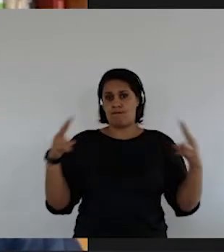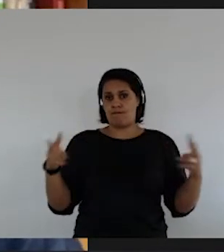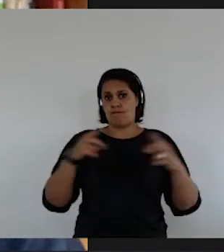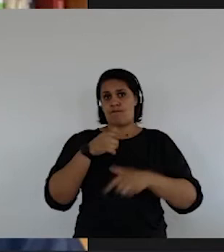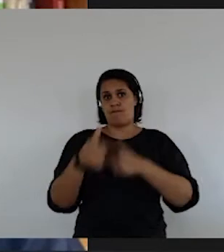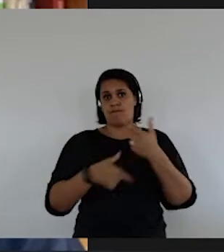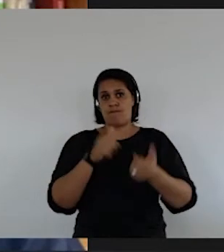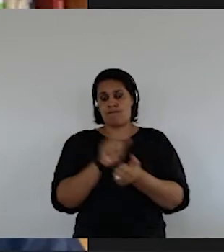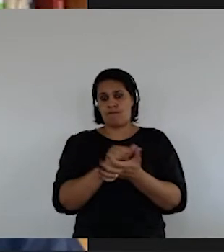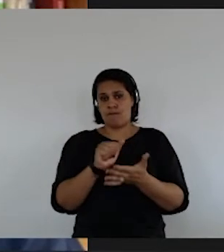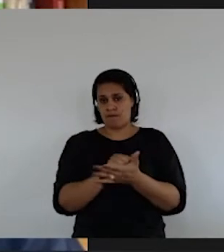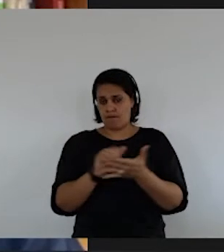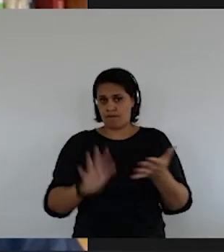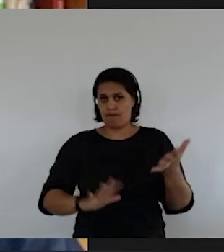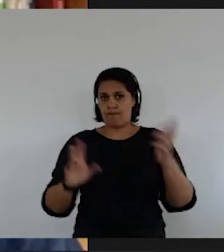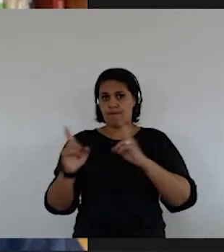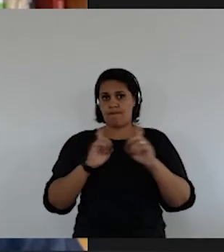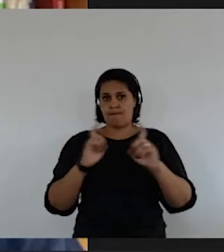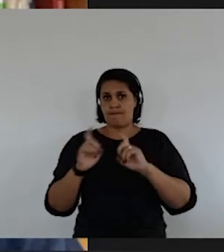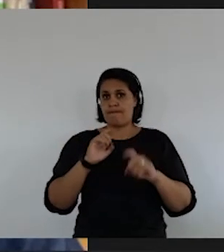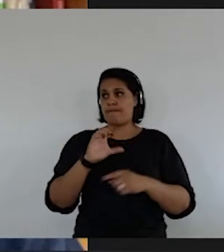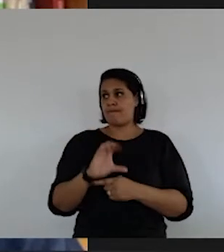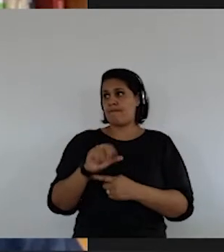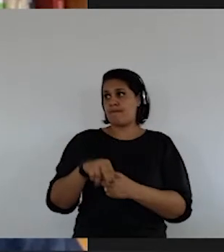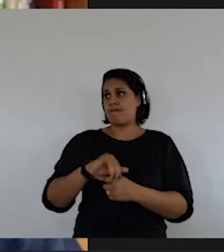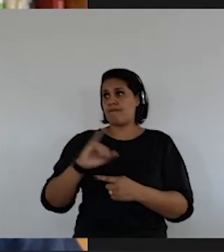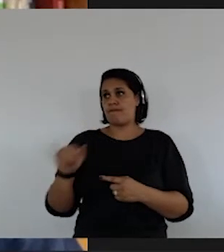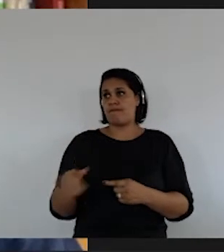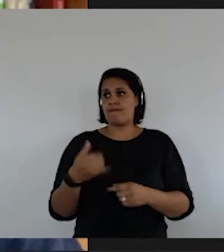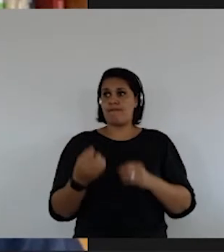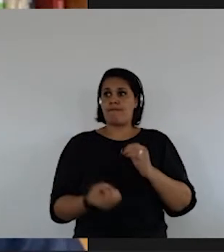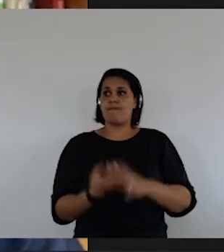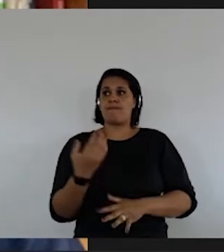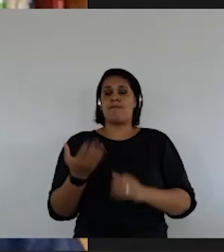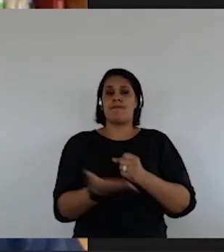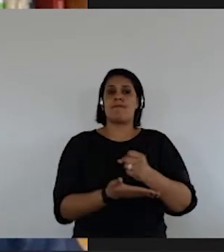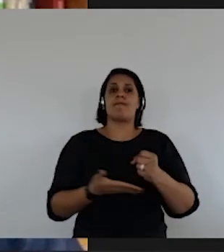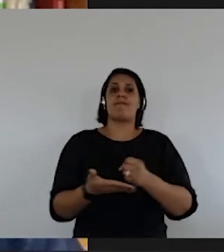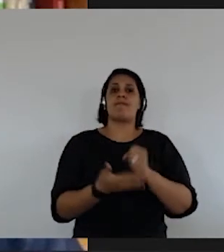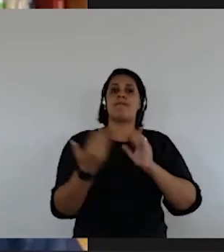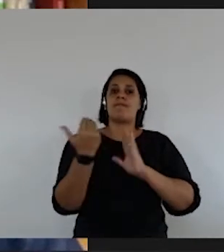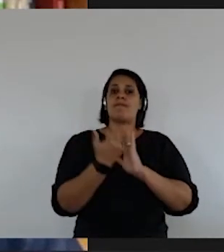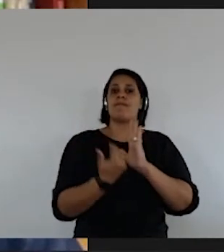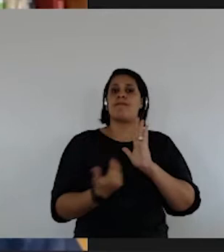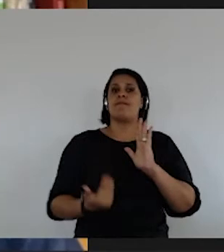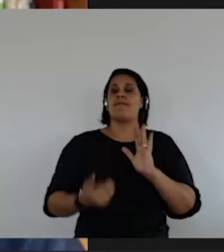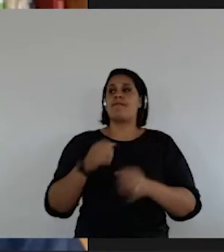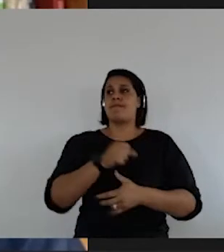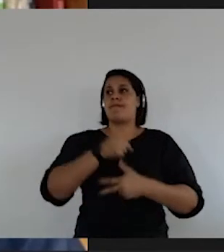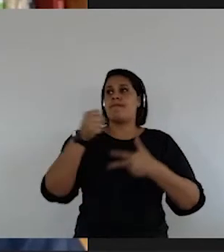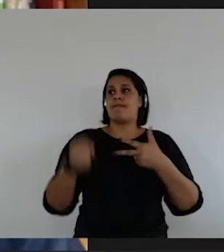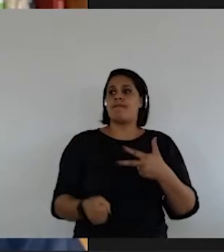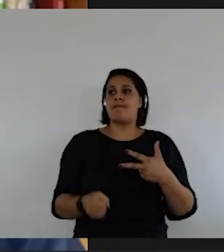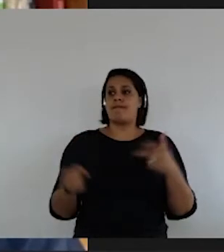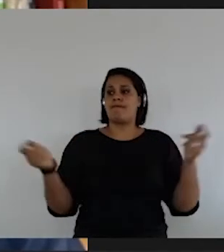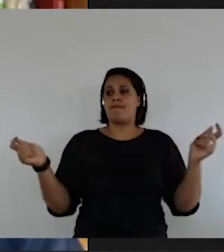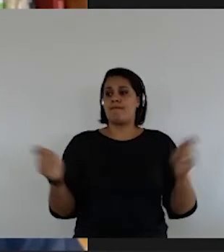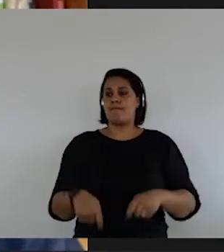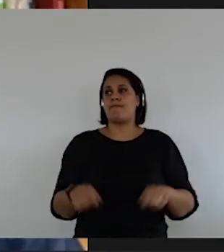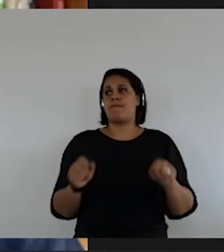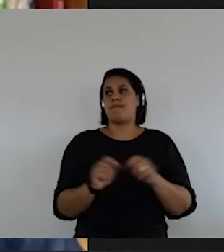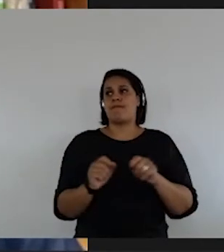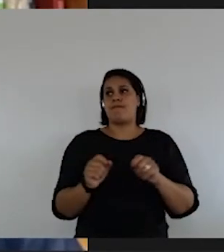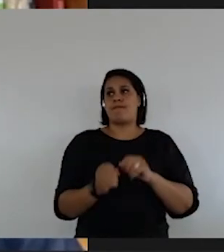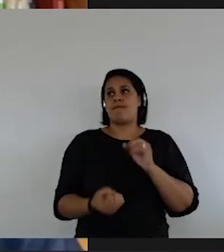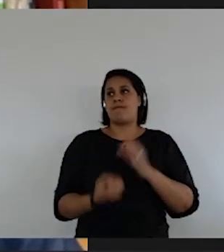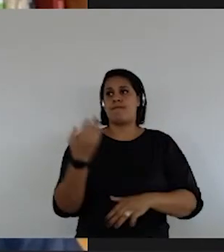administrativas. O CNJ proporcionou a base normativa necessária para que o Poder Judiciário, por fim, implementasse